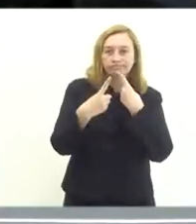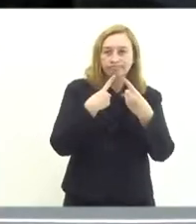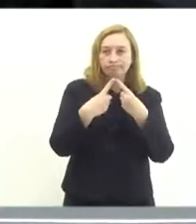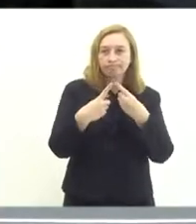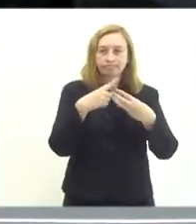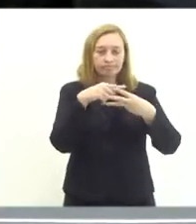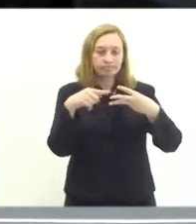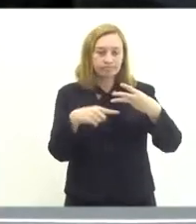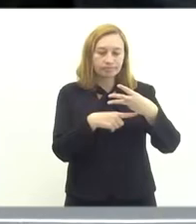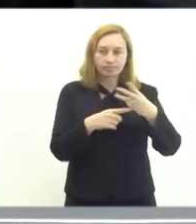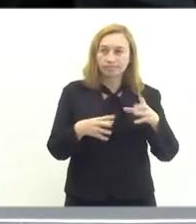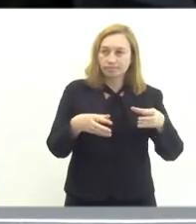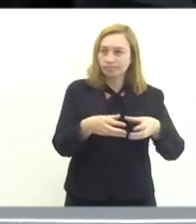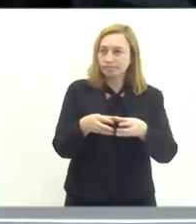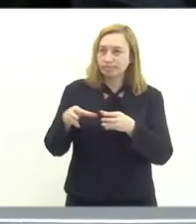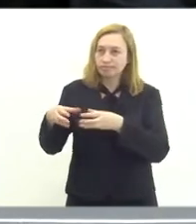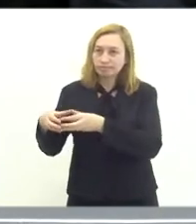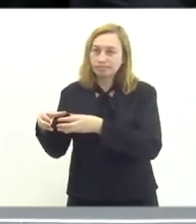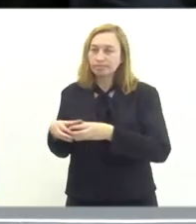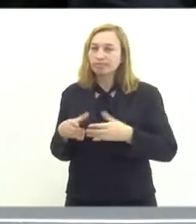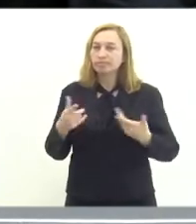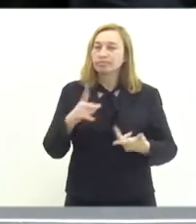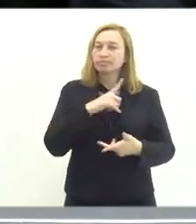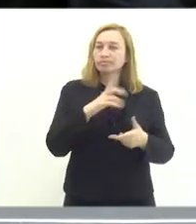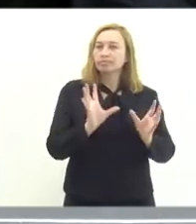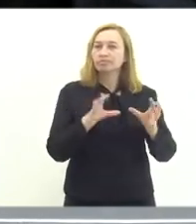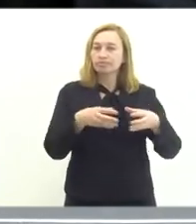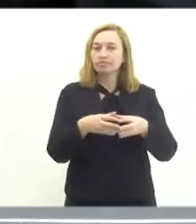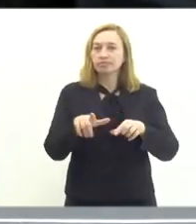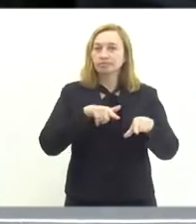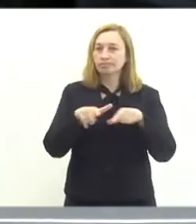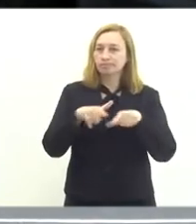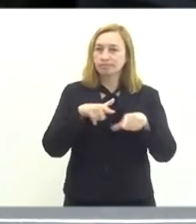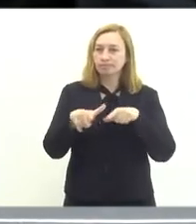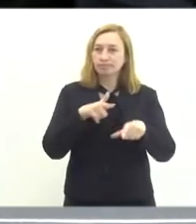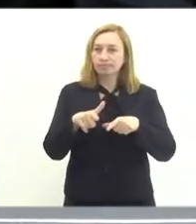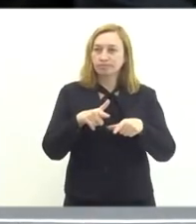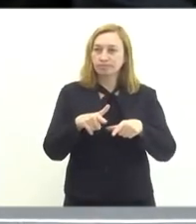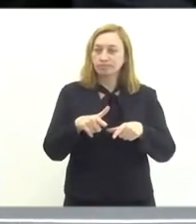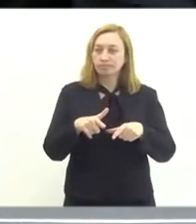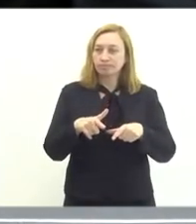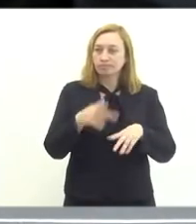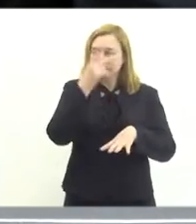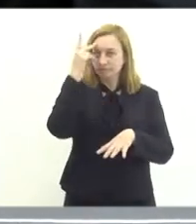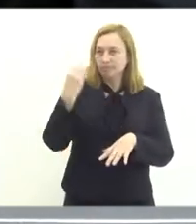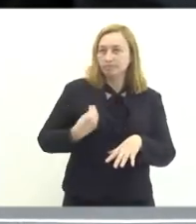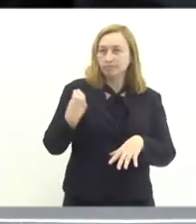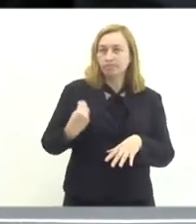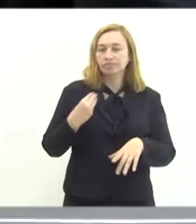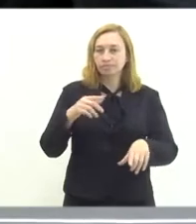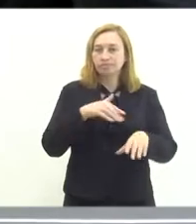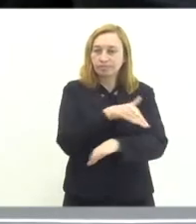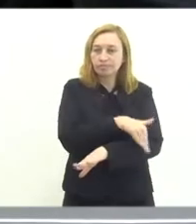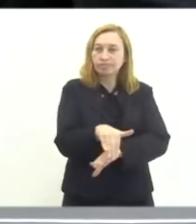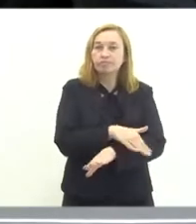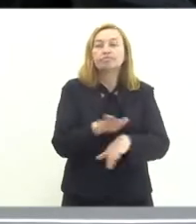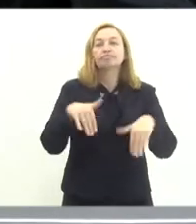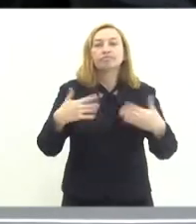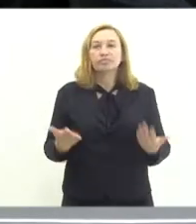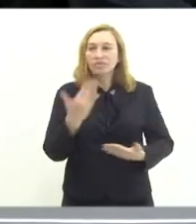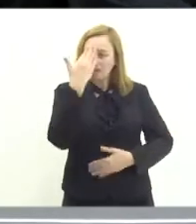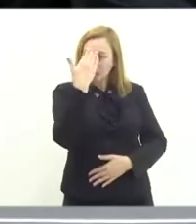entre essas três estruturas nós temos um grupo de trabalho de população em situação de rua então